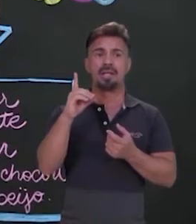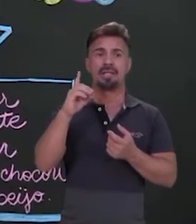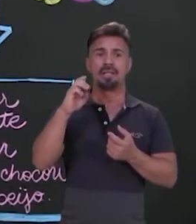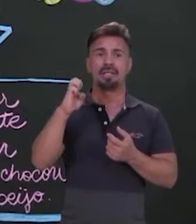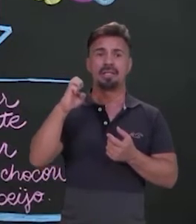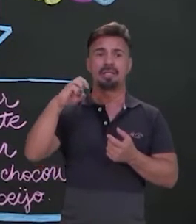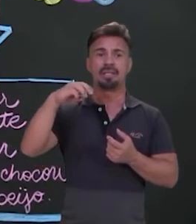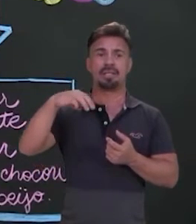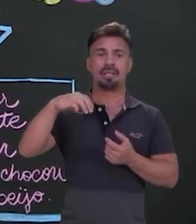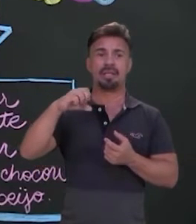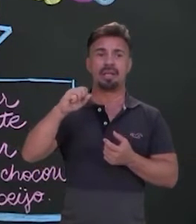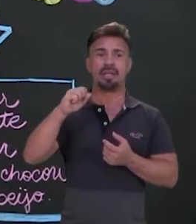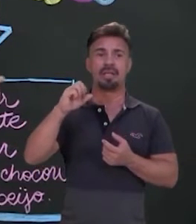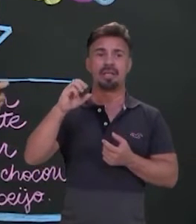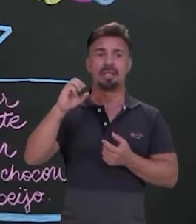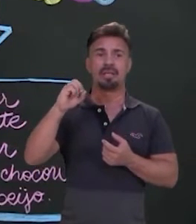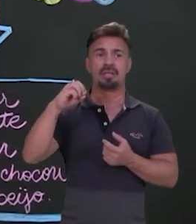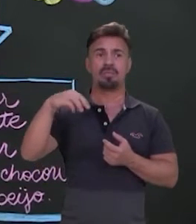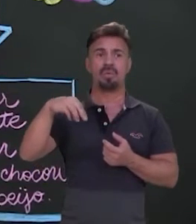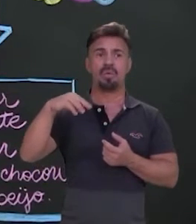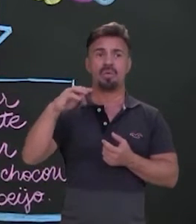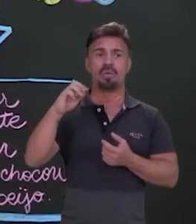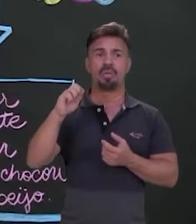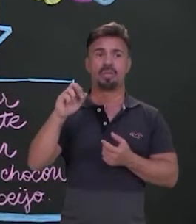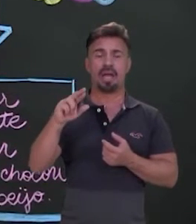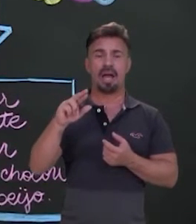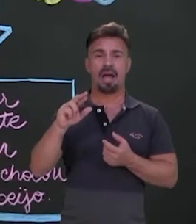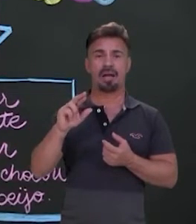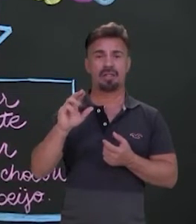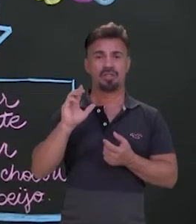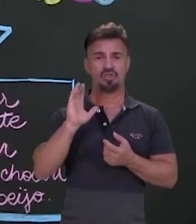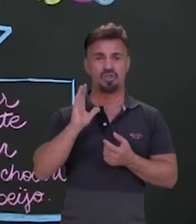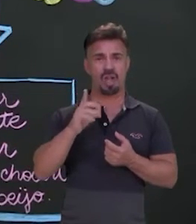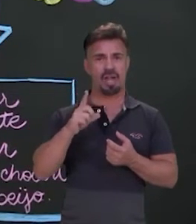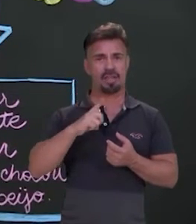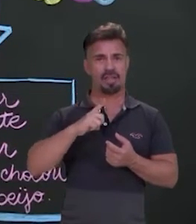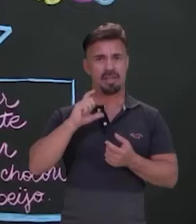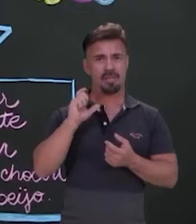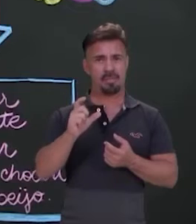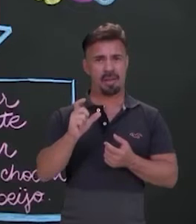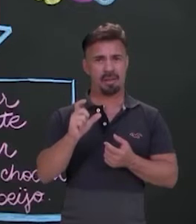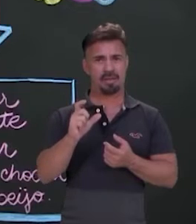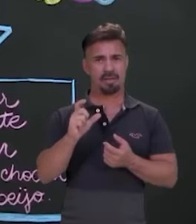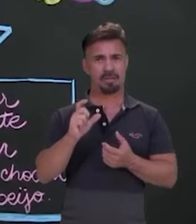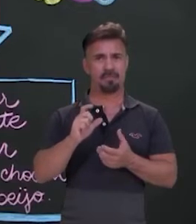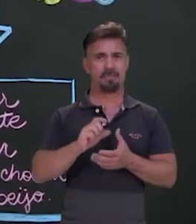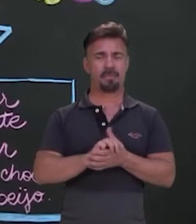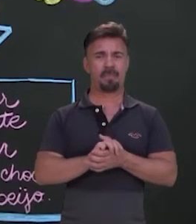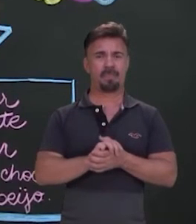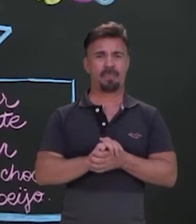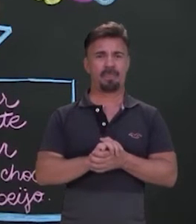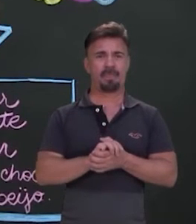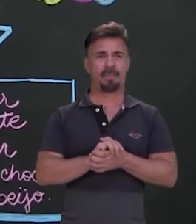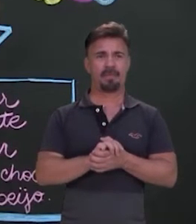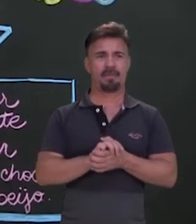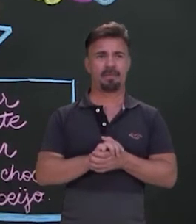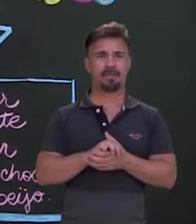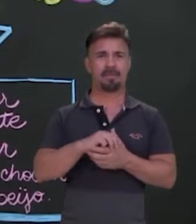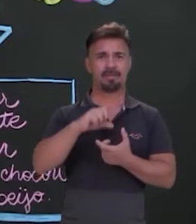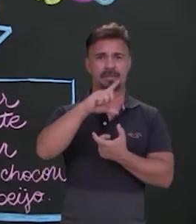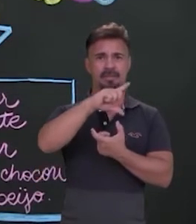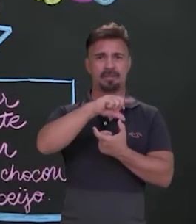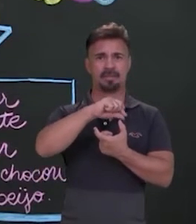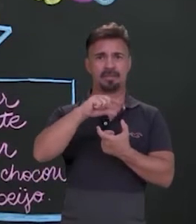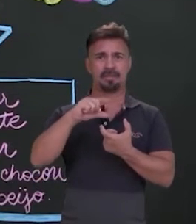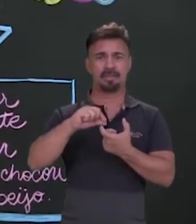Desmontar, prefixo acrescido à palavra que já existia. Então, nesse caso, a gente chama essa derivação de derivação prefixal.